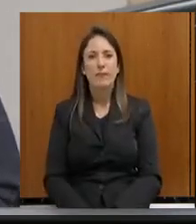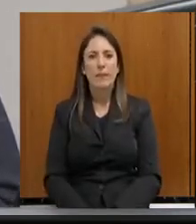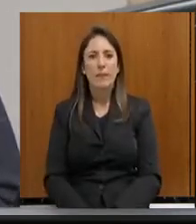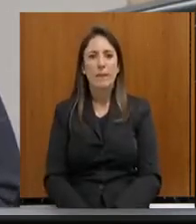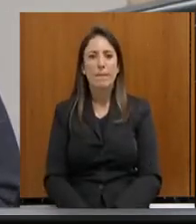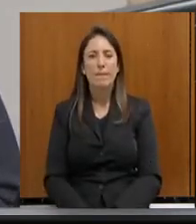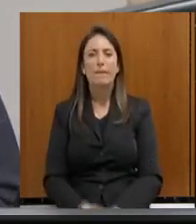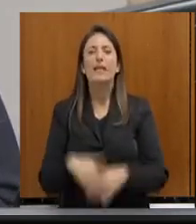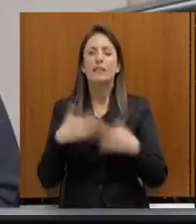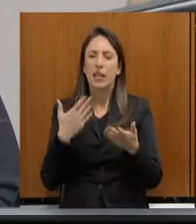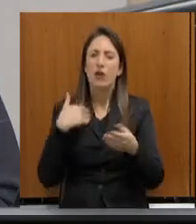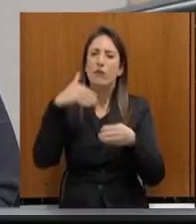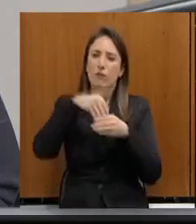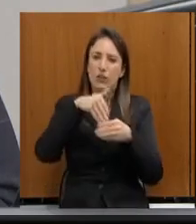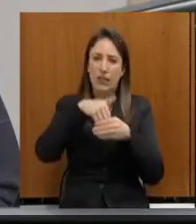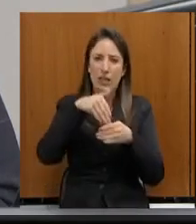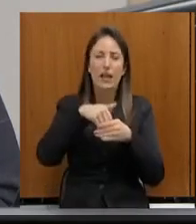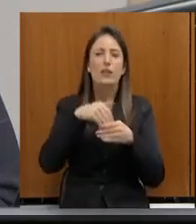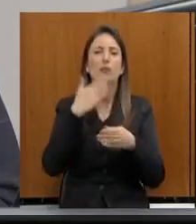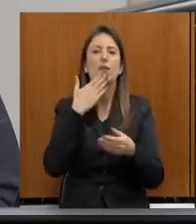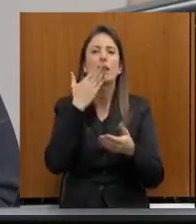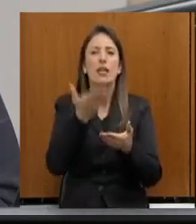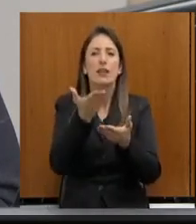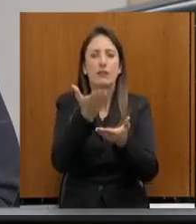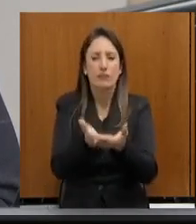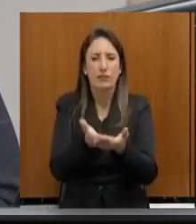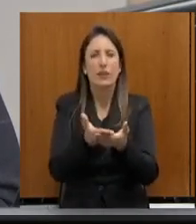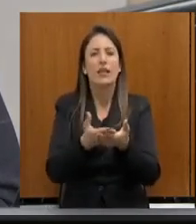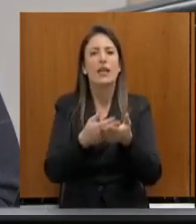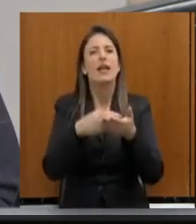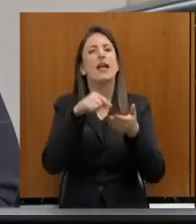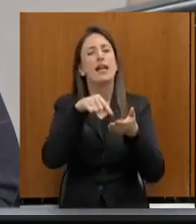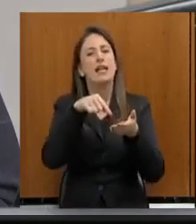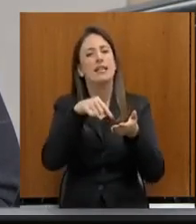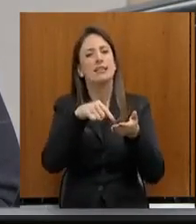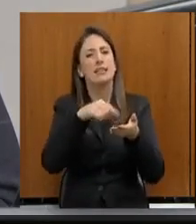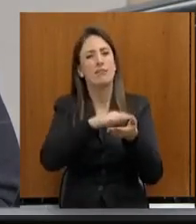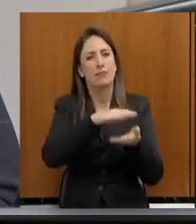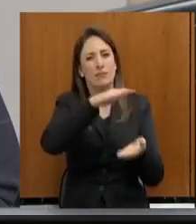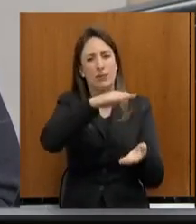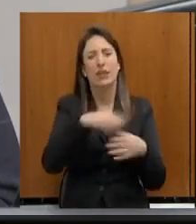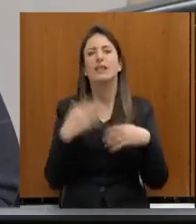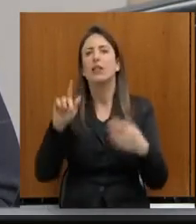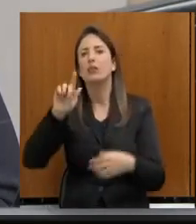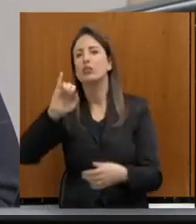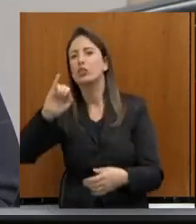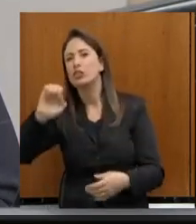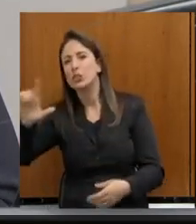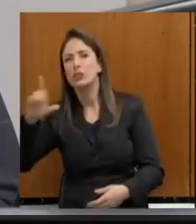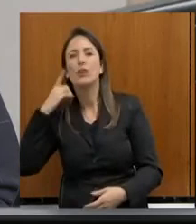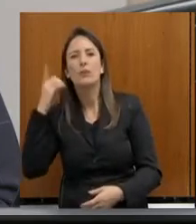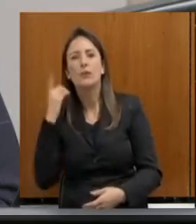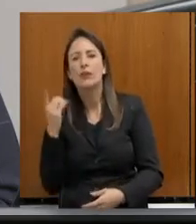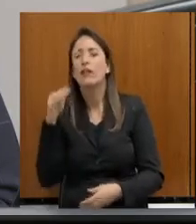votação os requerimentos em bloco como voto a deputado Gil Pereira